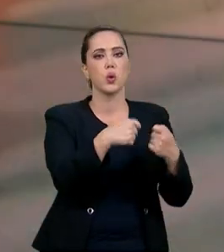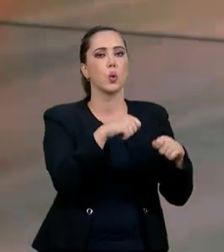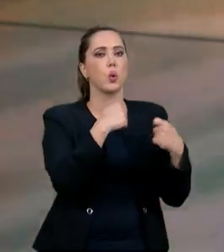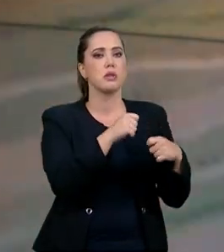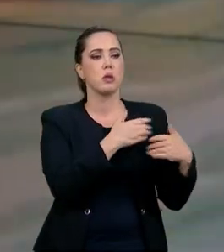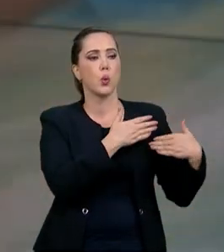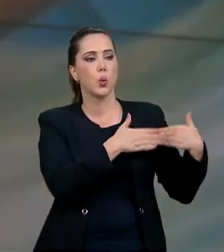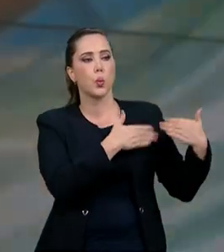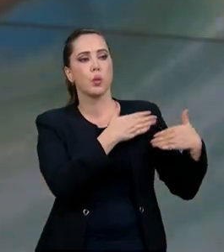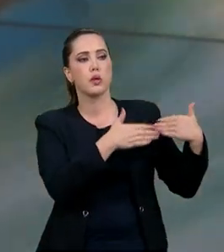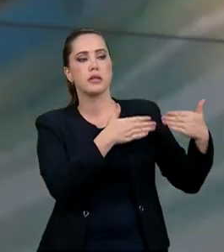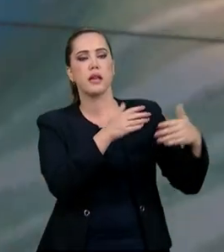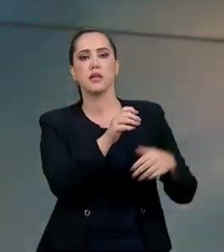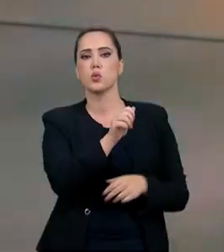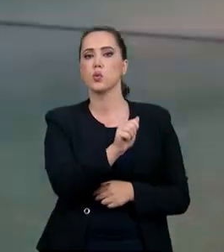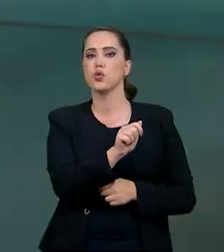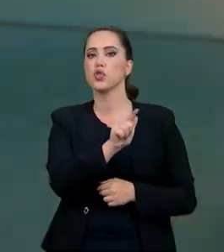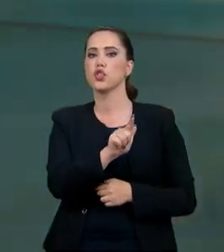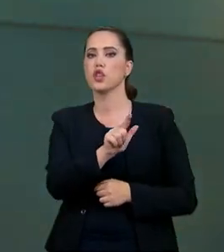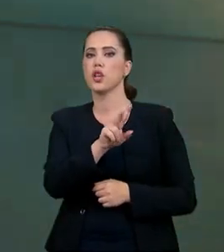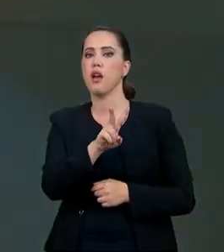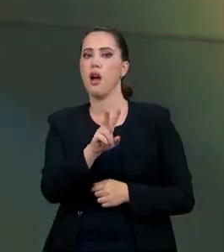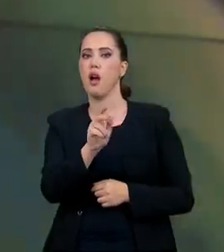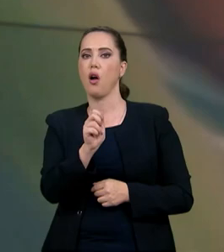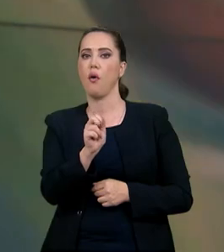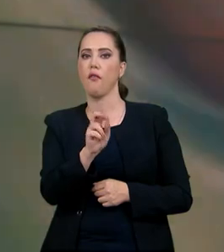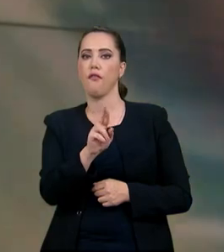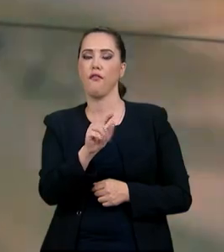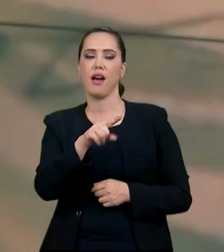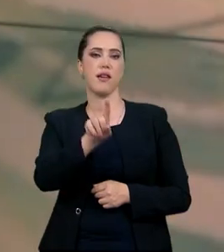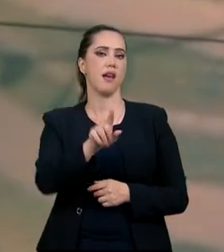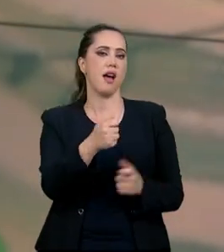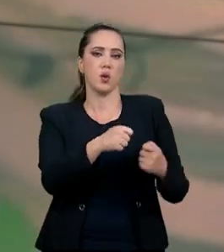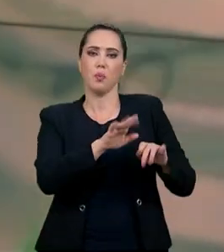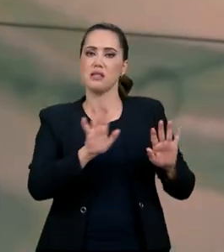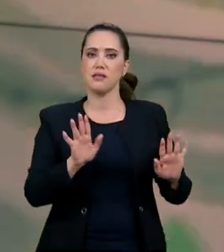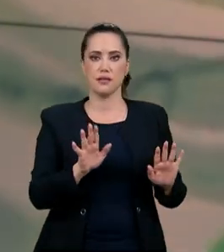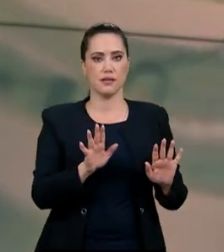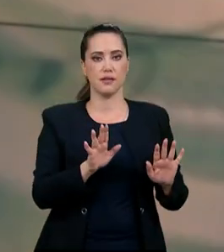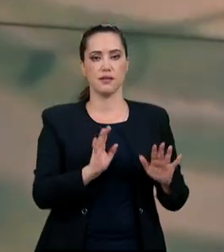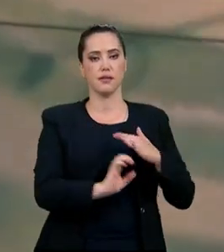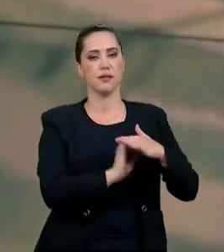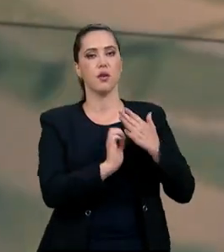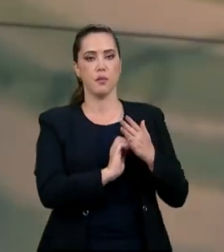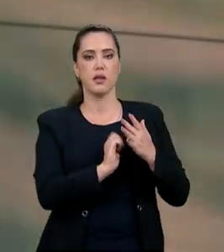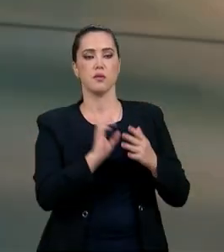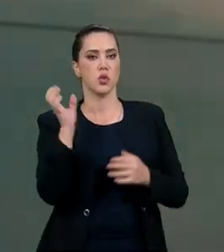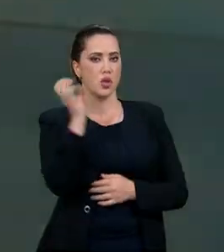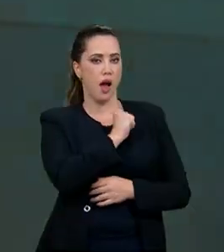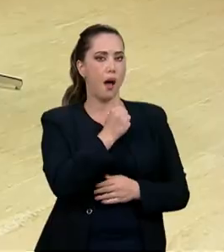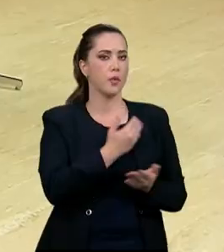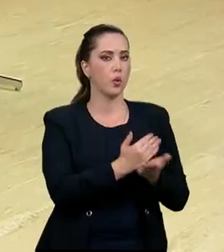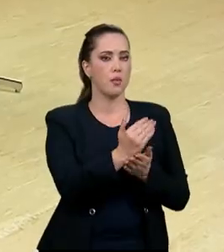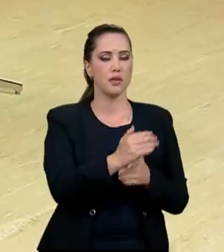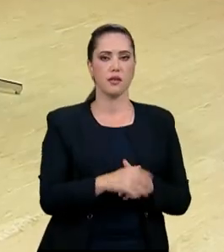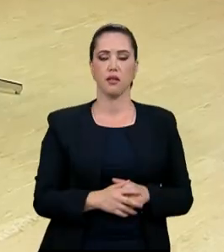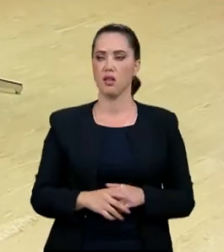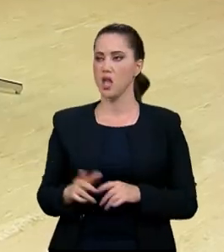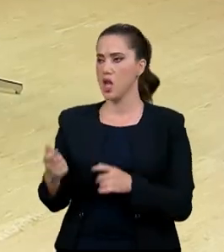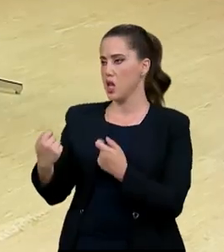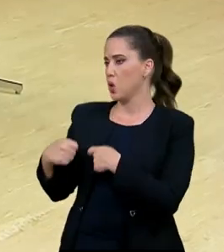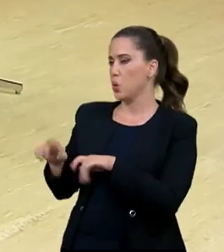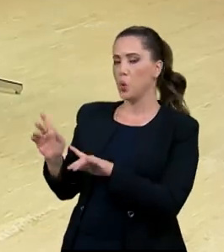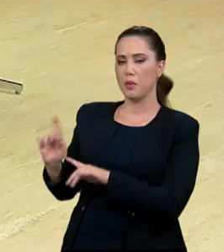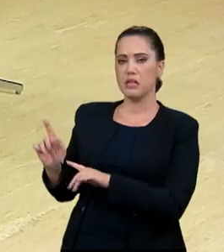pelo processo de alvarás. Então, isso traz uma celeridade muito importante para a empresa começar a funcionar. Então, e nem licenciamento ambiental também, é